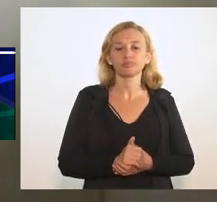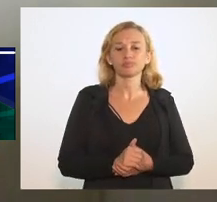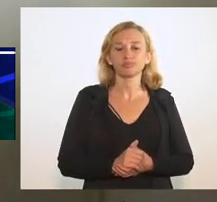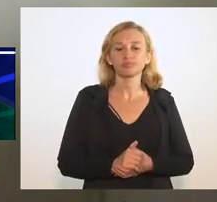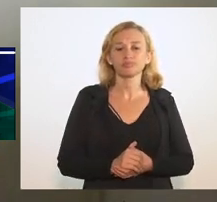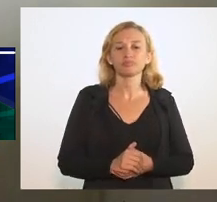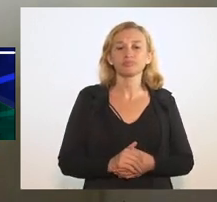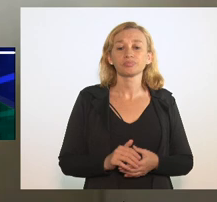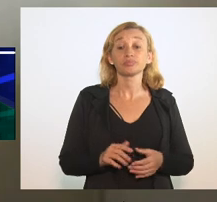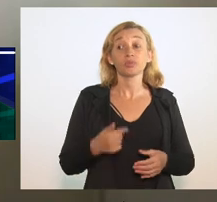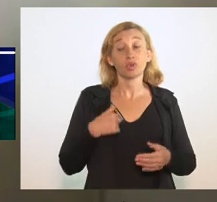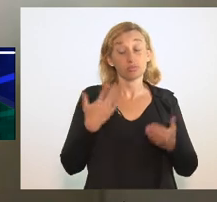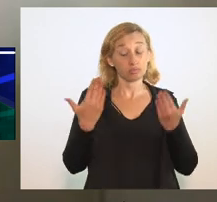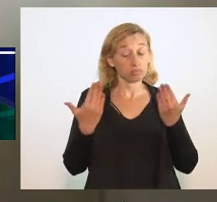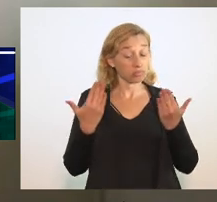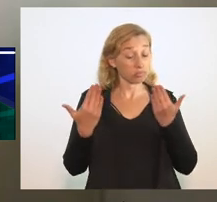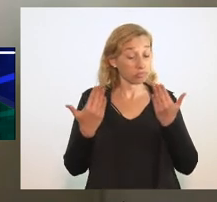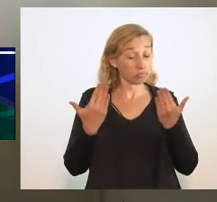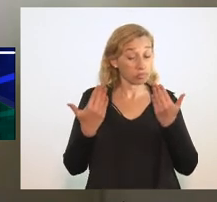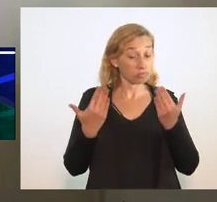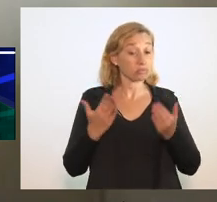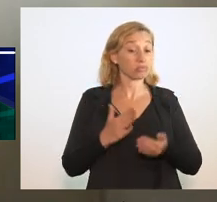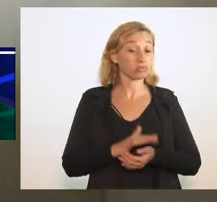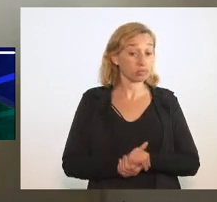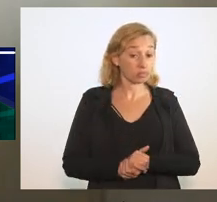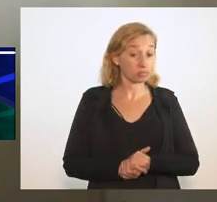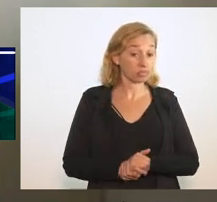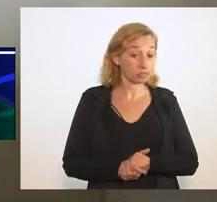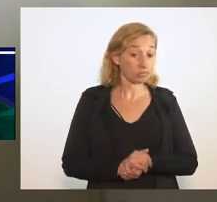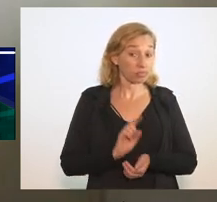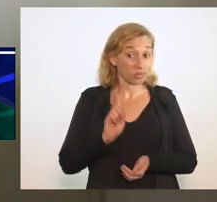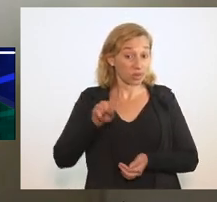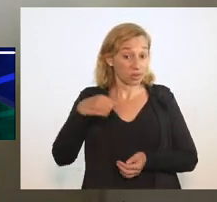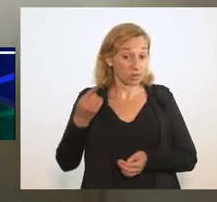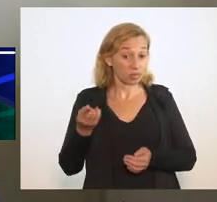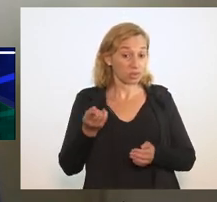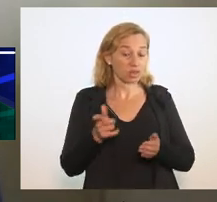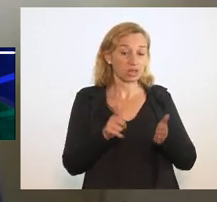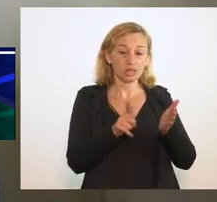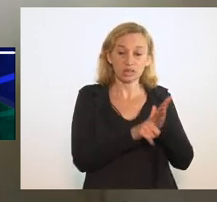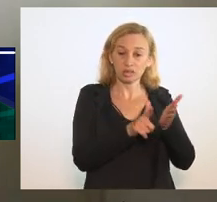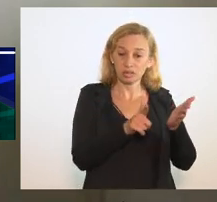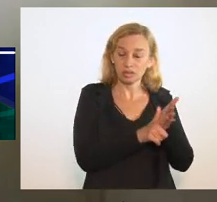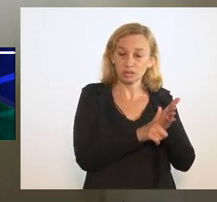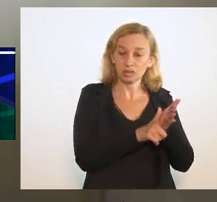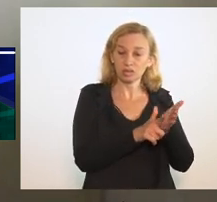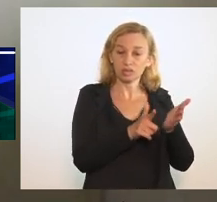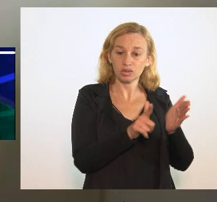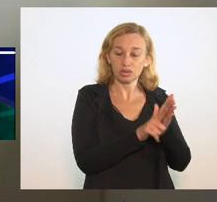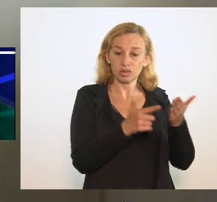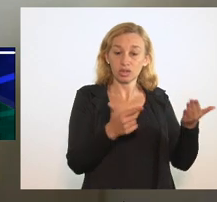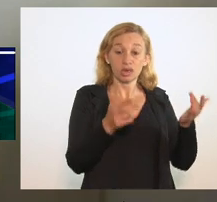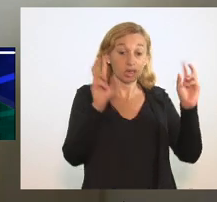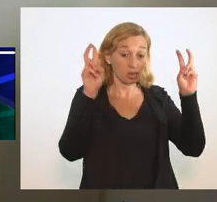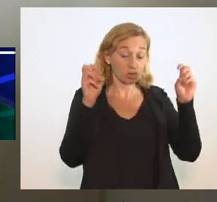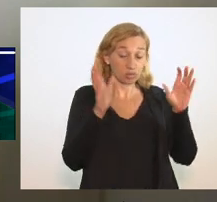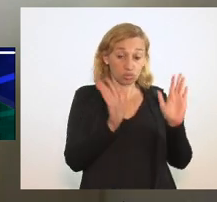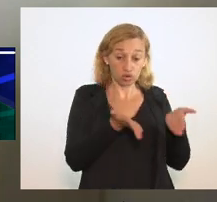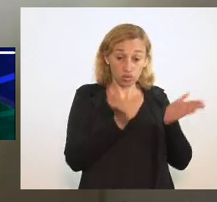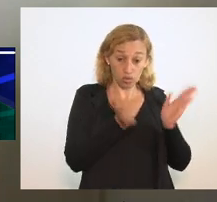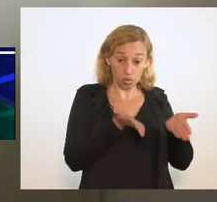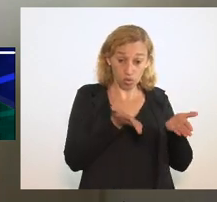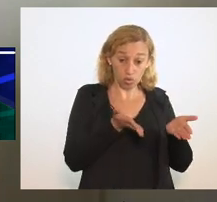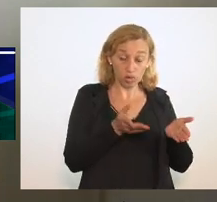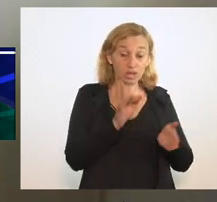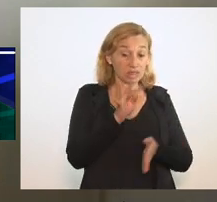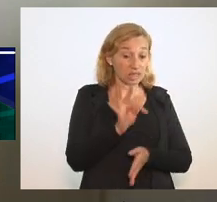tenho desconfianças que atrás dessa matéria jornalística de hoje, desse parecer do